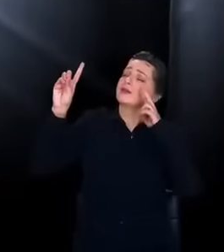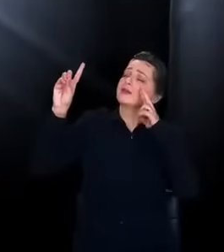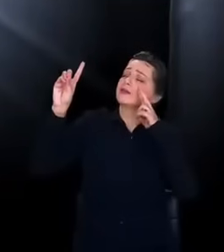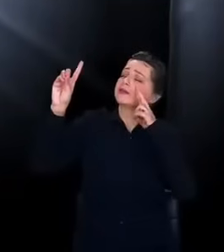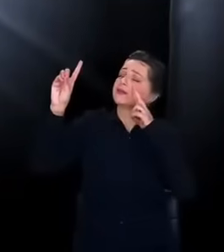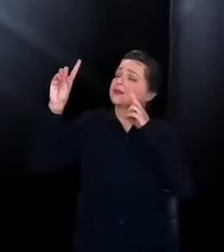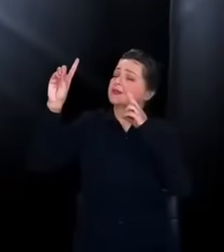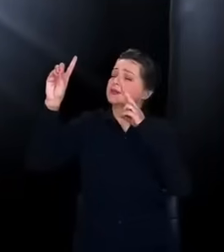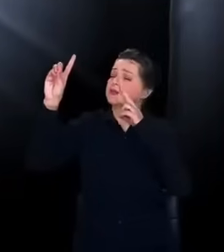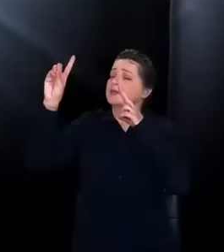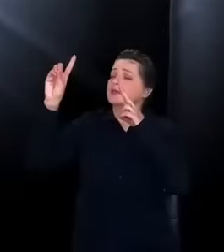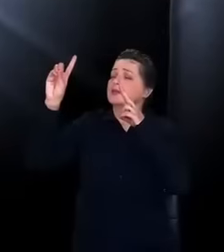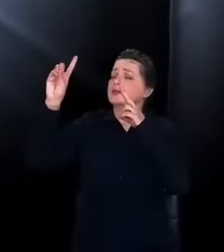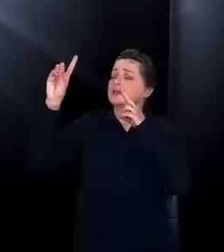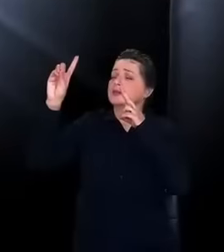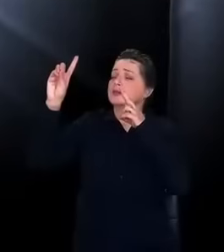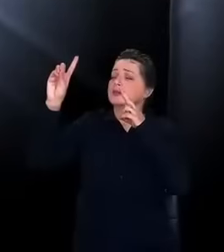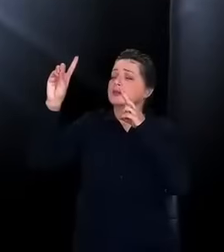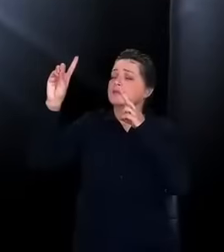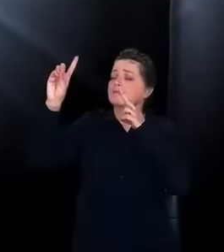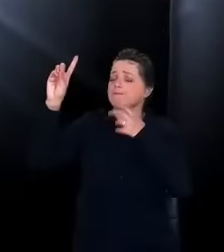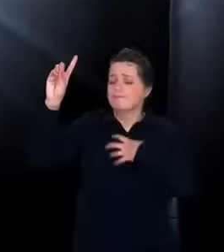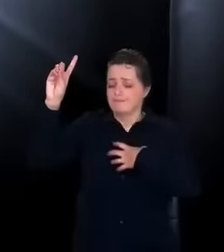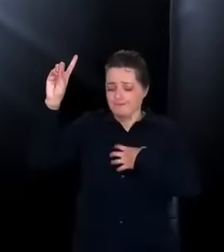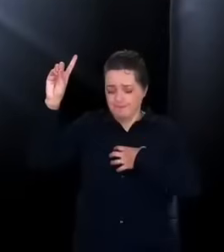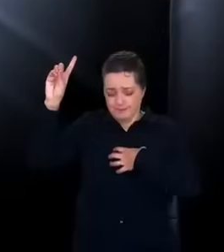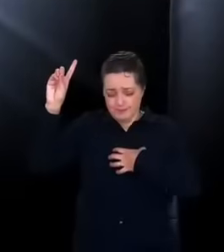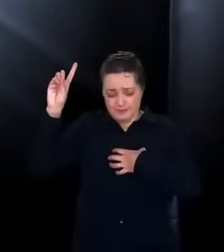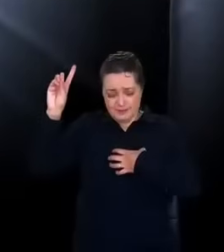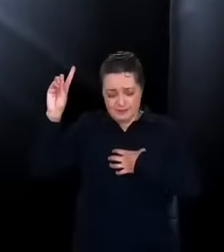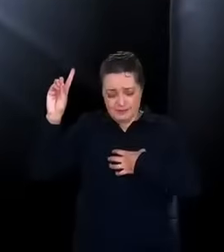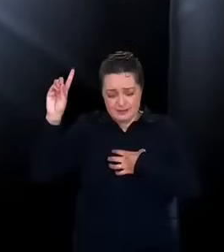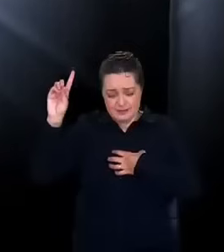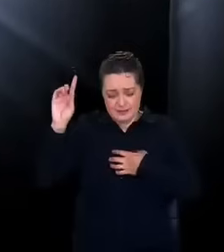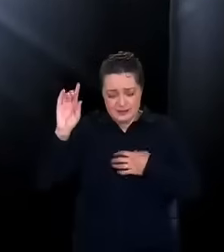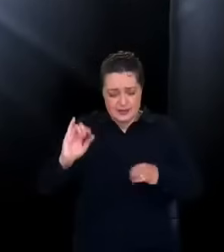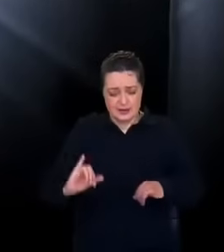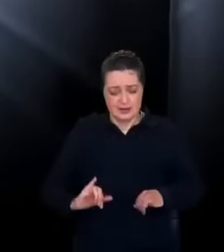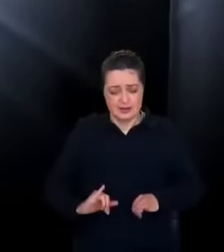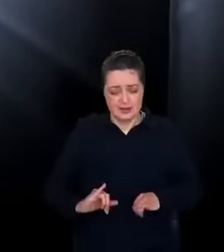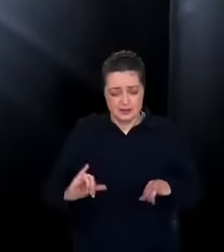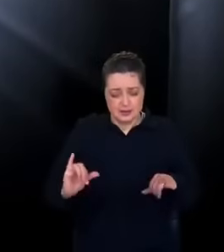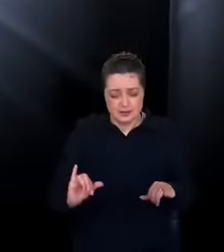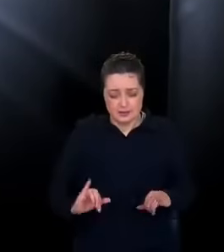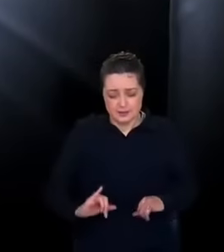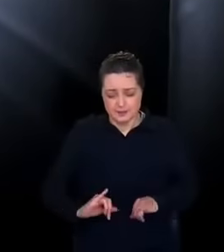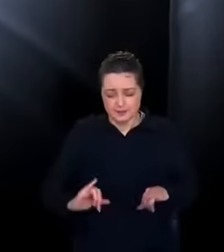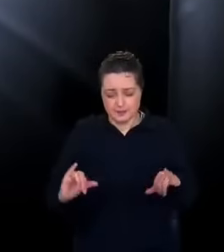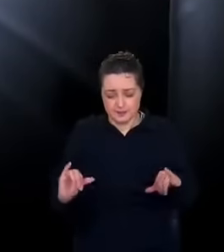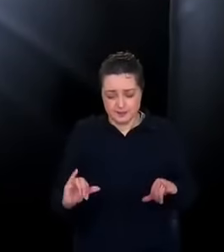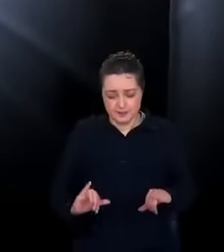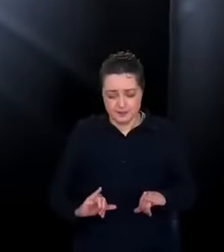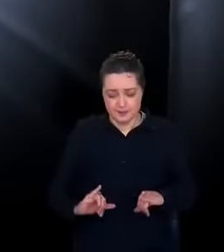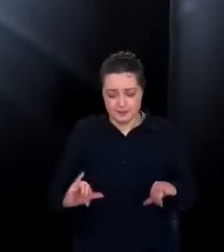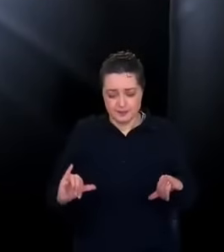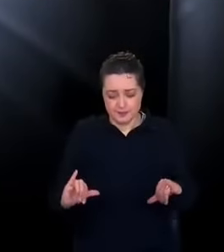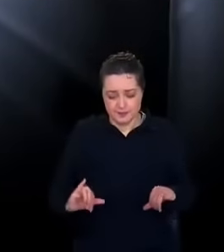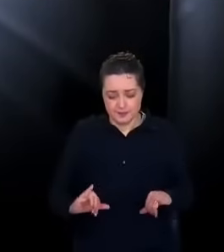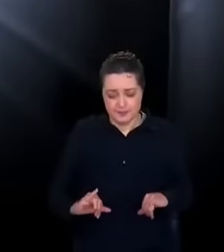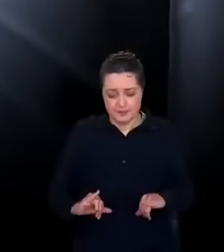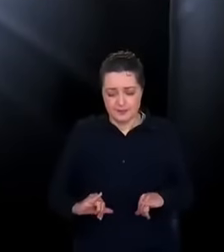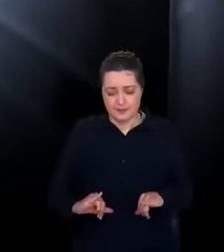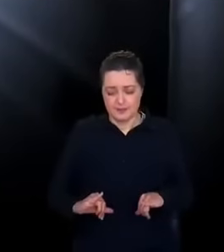Senhor. O meu ser está sofrendo. O meu ser está